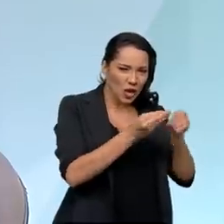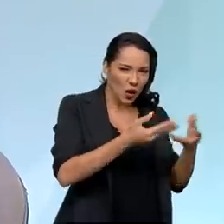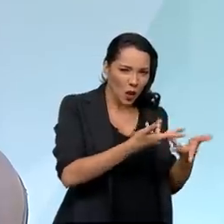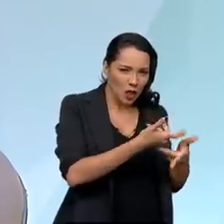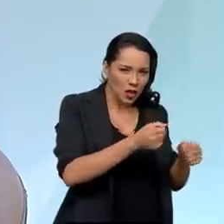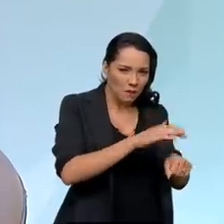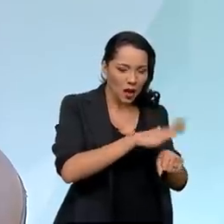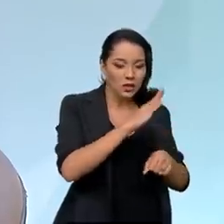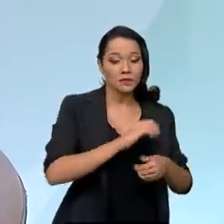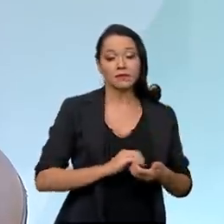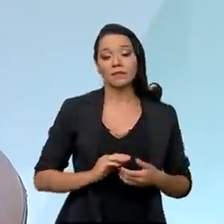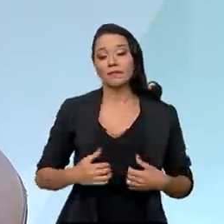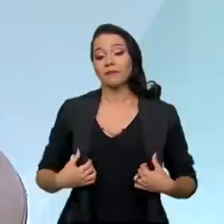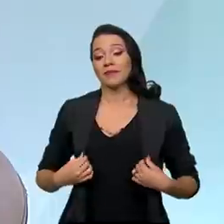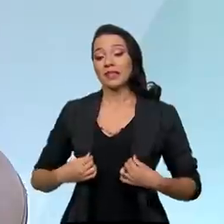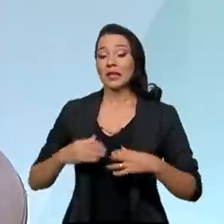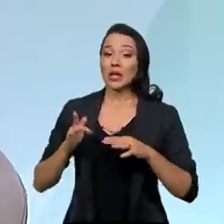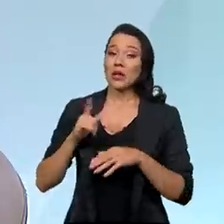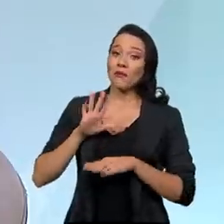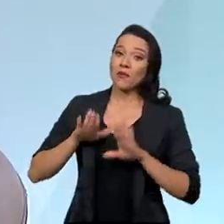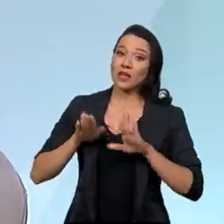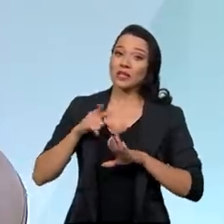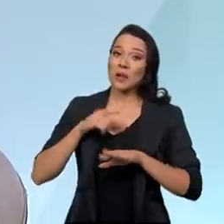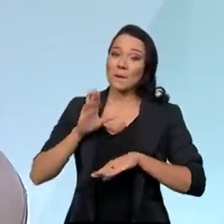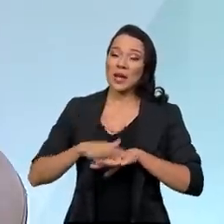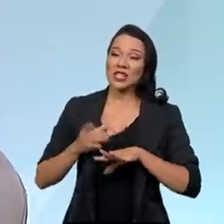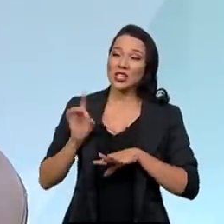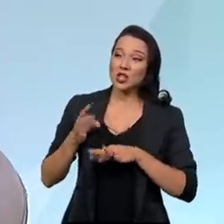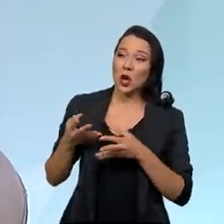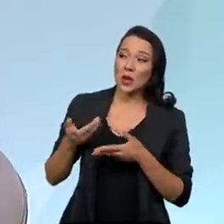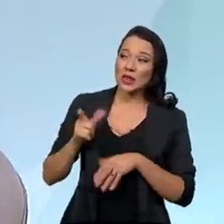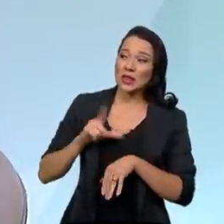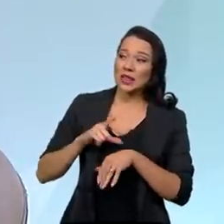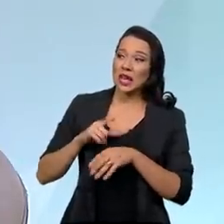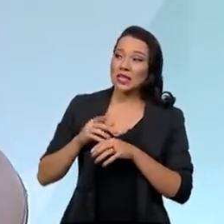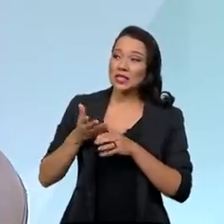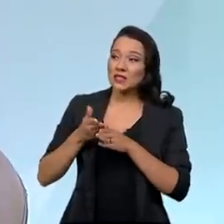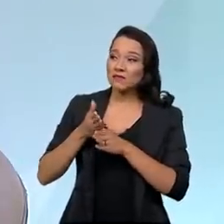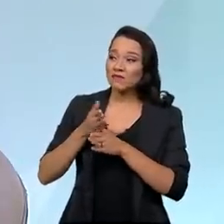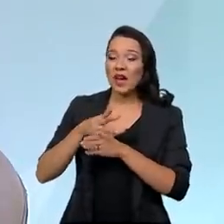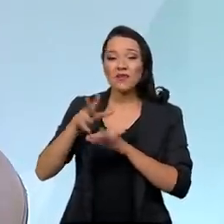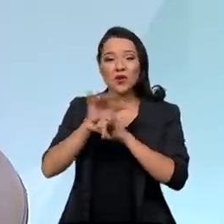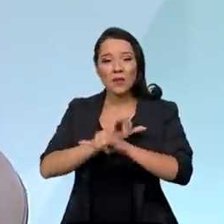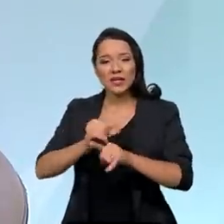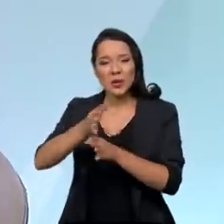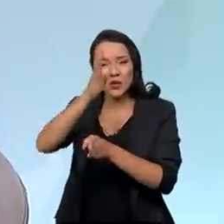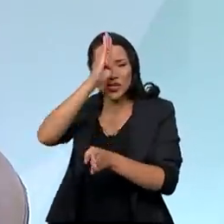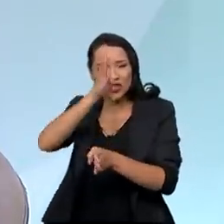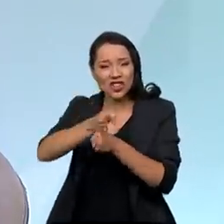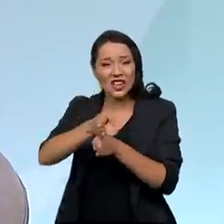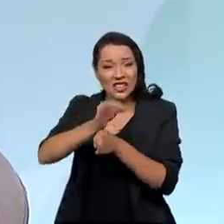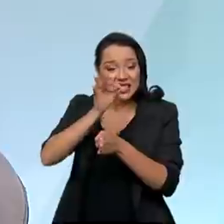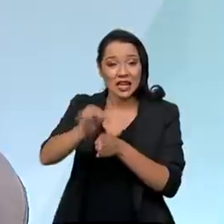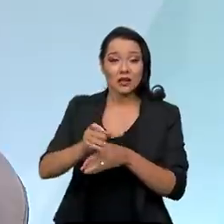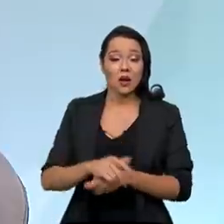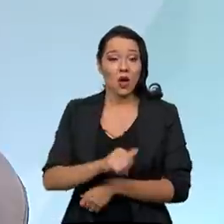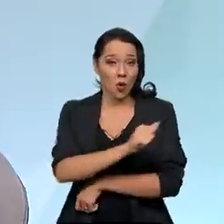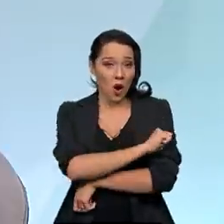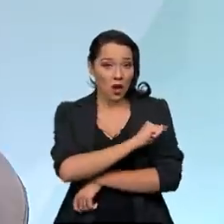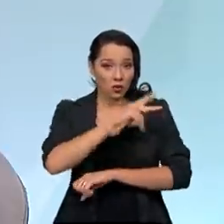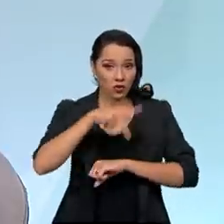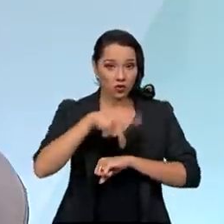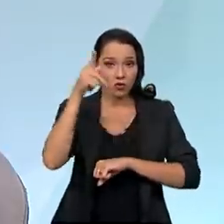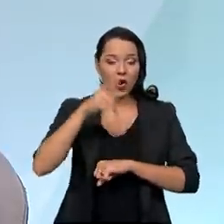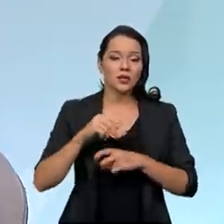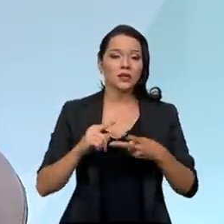só, nós temos, talvez mais do que qualificar, tornar direta a informação. O aluno de